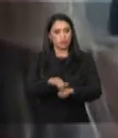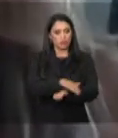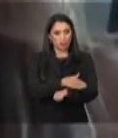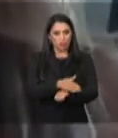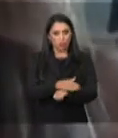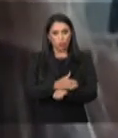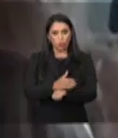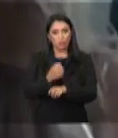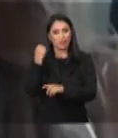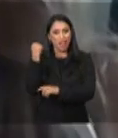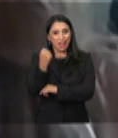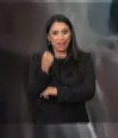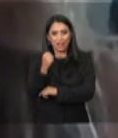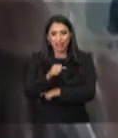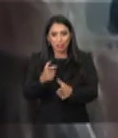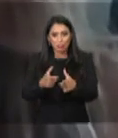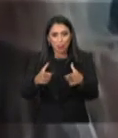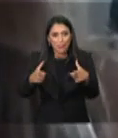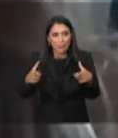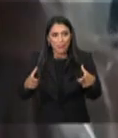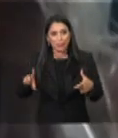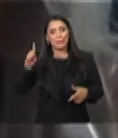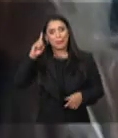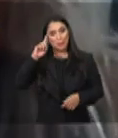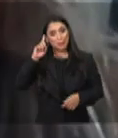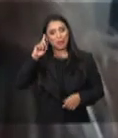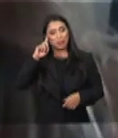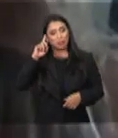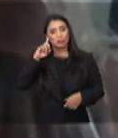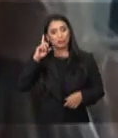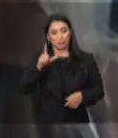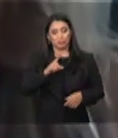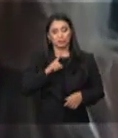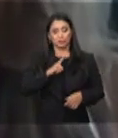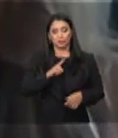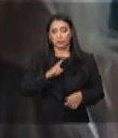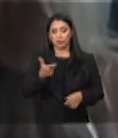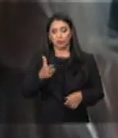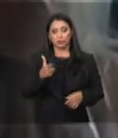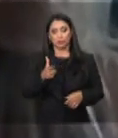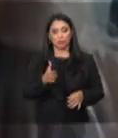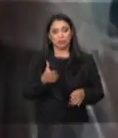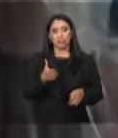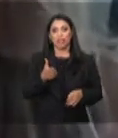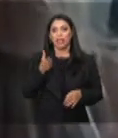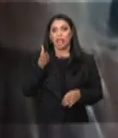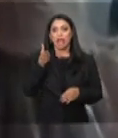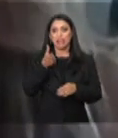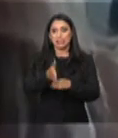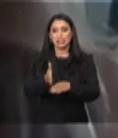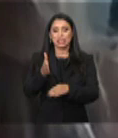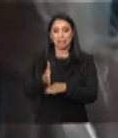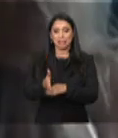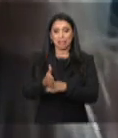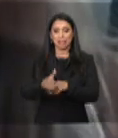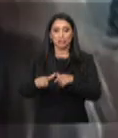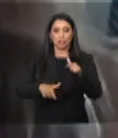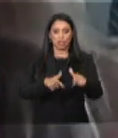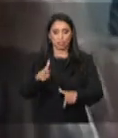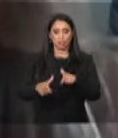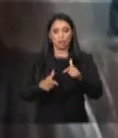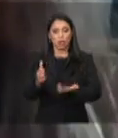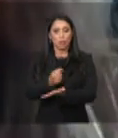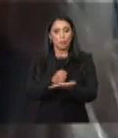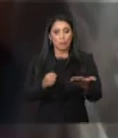cotidianamente e para além da precariedade ou inexistência de acesso a serviços básicos da vida como saúde